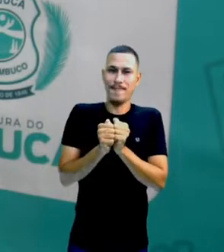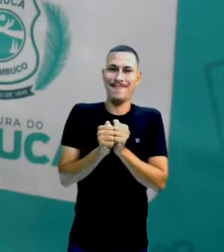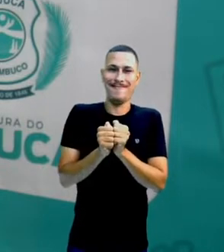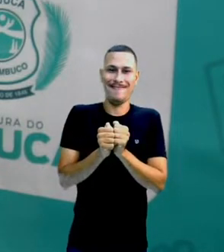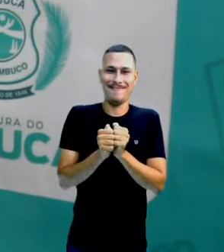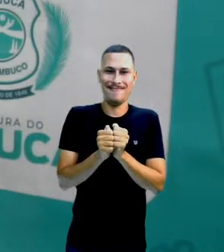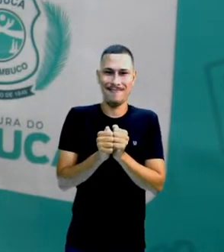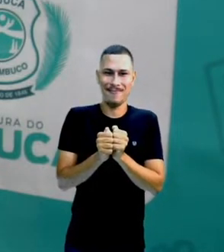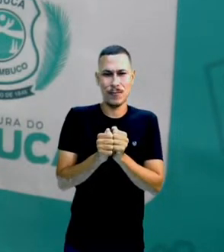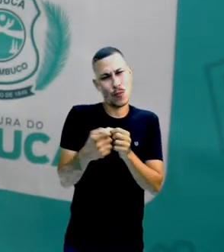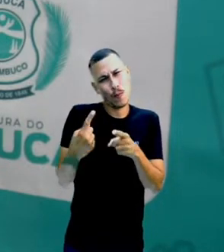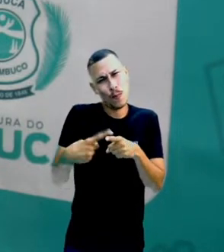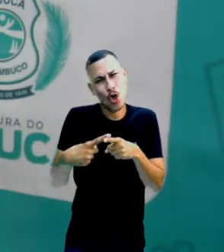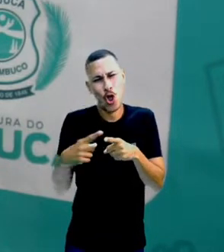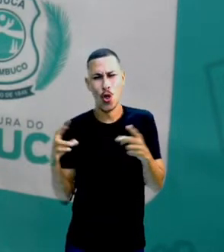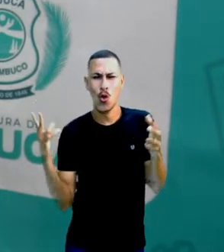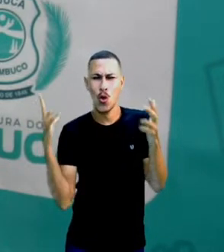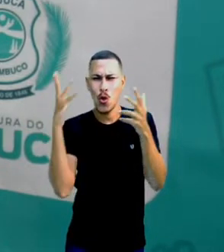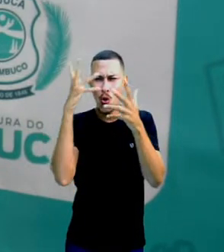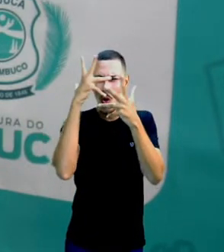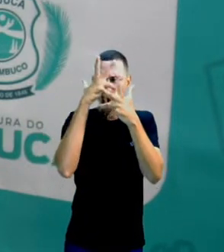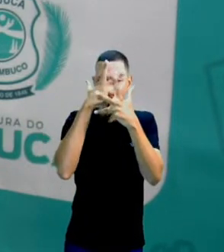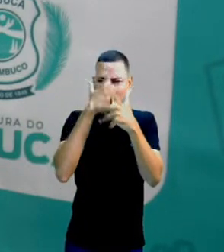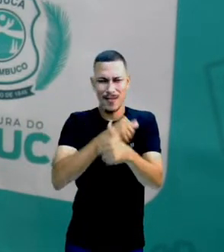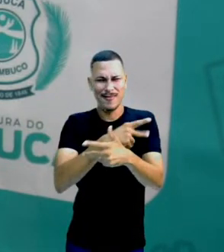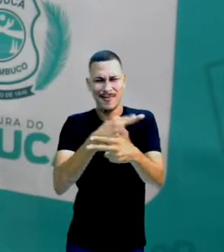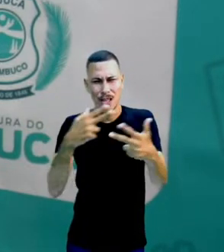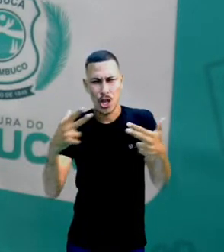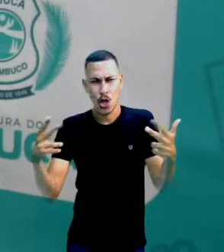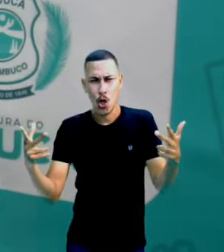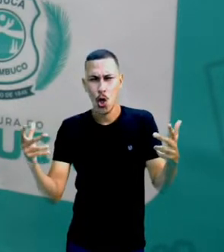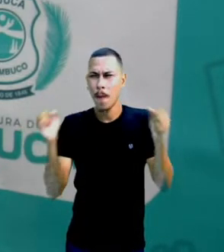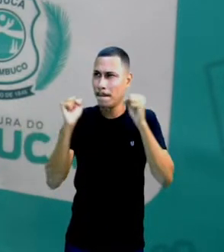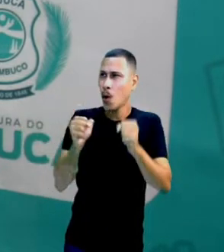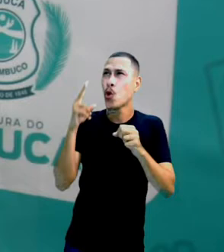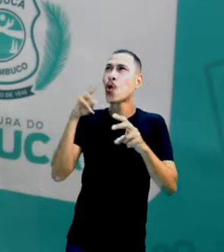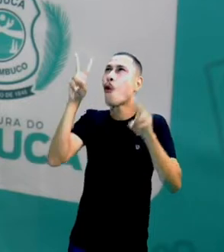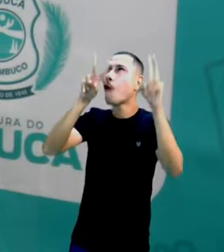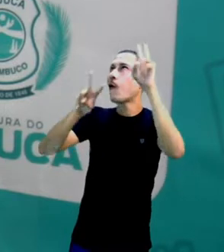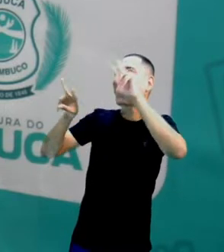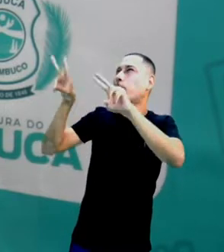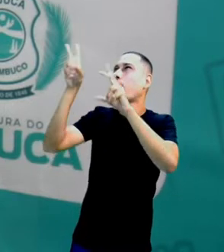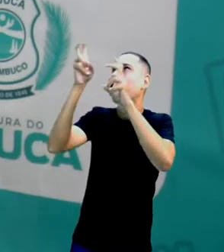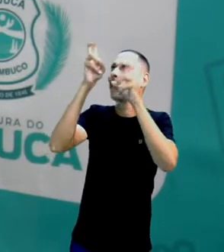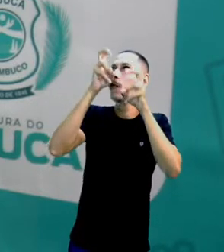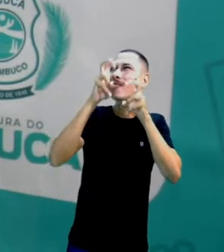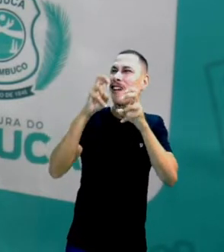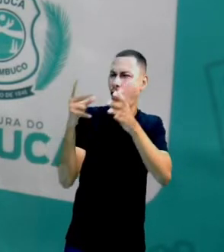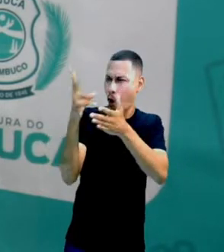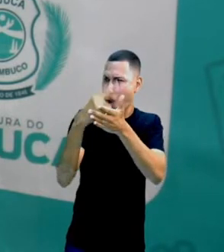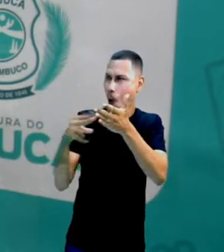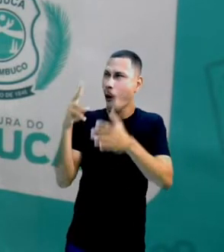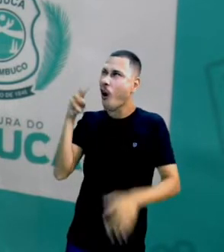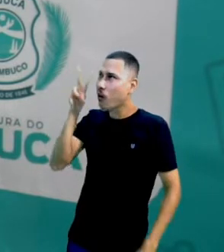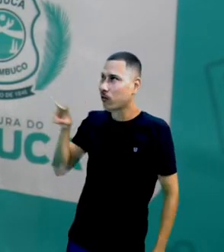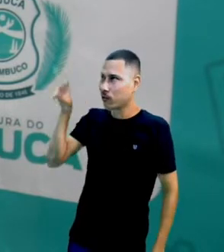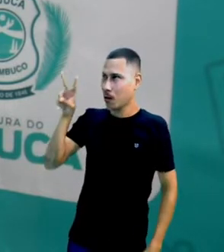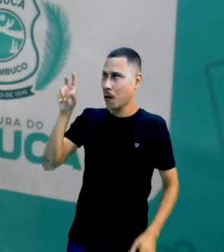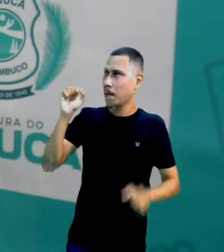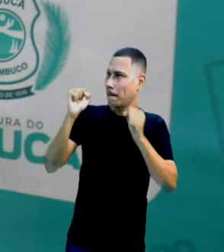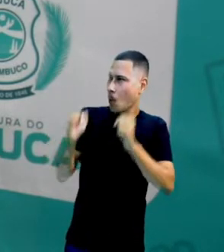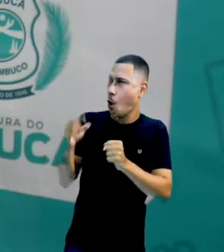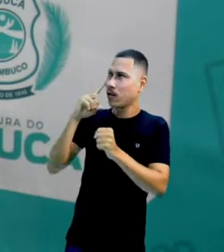acompanhadíssimos por tantas coisas lindas quando a gente podemos observar o céu. Olha que imagem linda! E nós